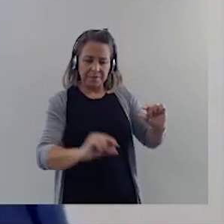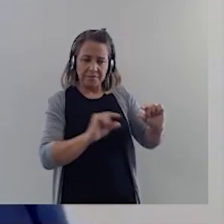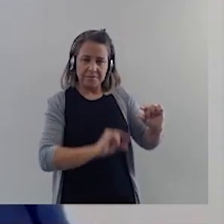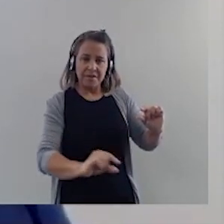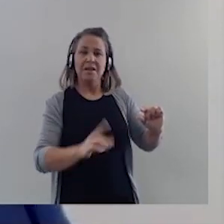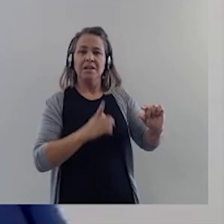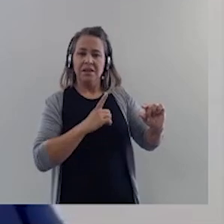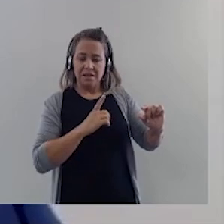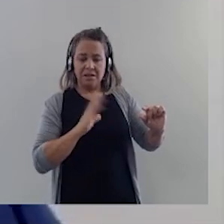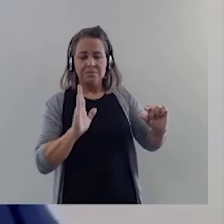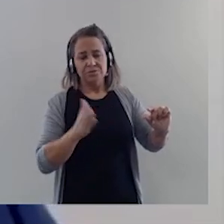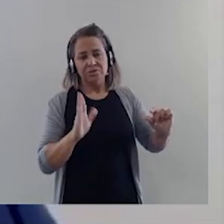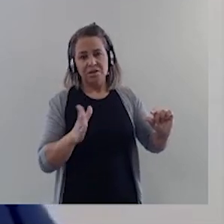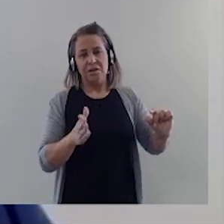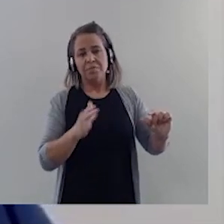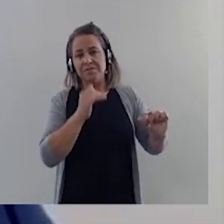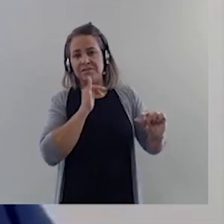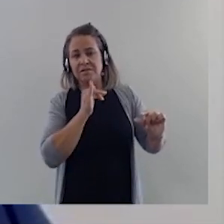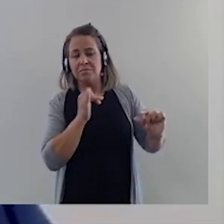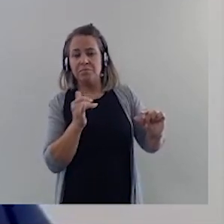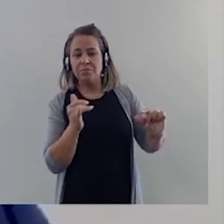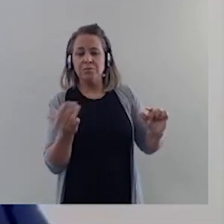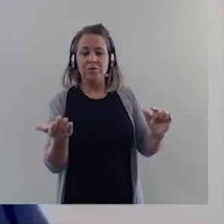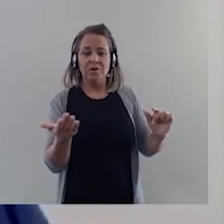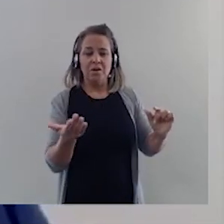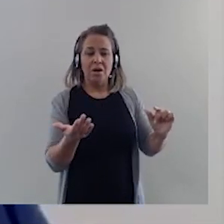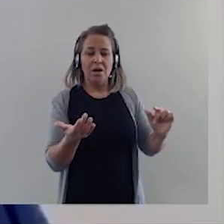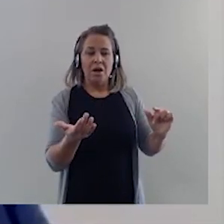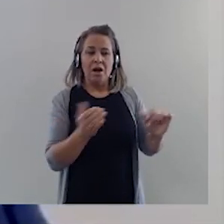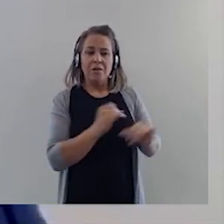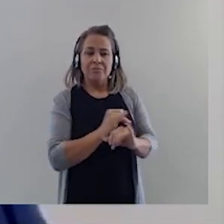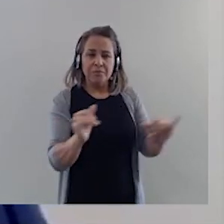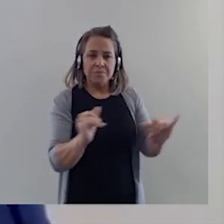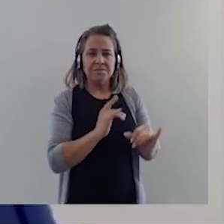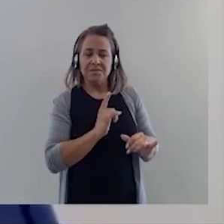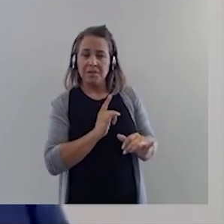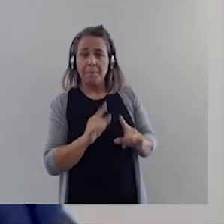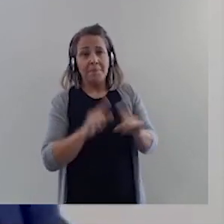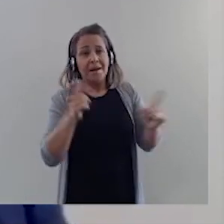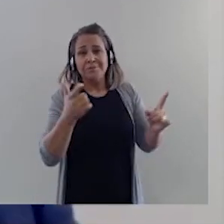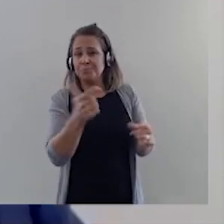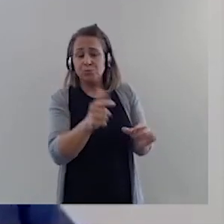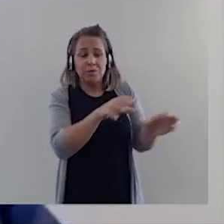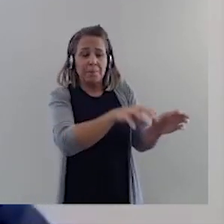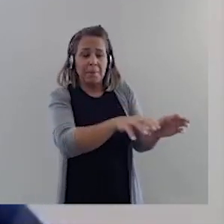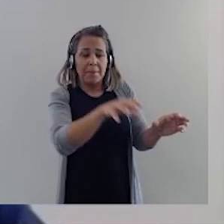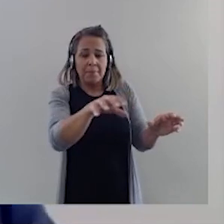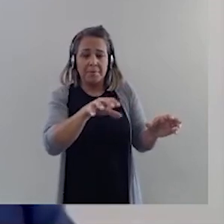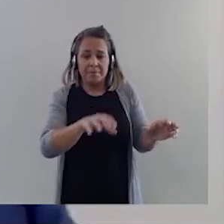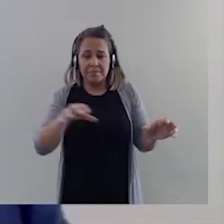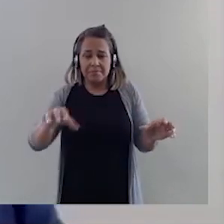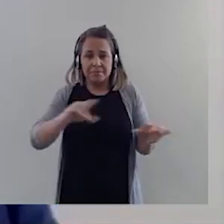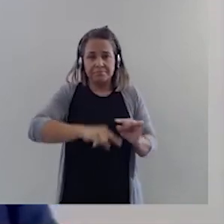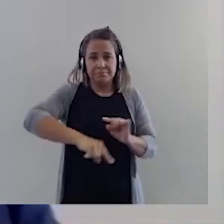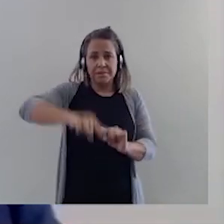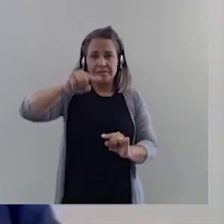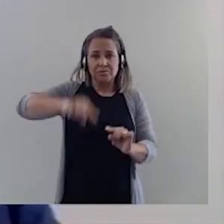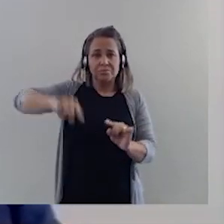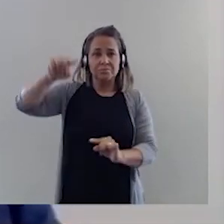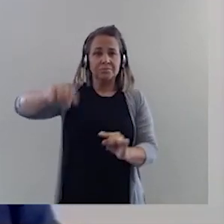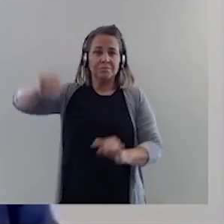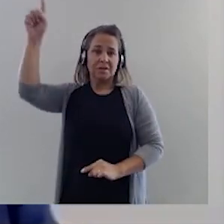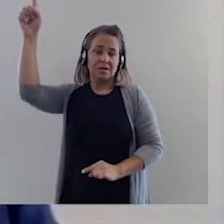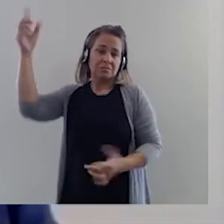página, nós não temos uma boa classificação nos rankings mundiais de